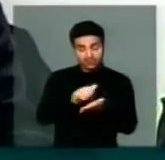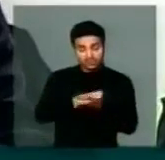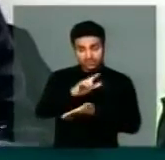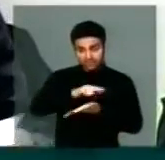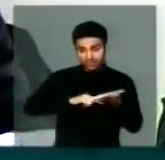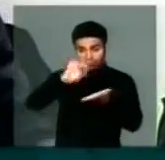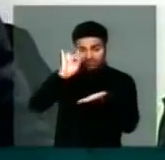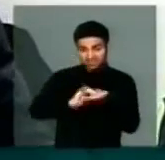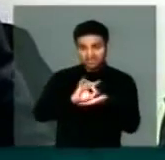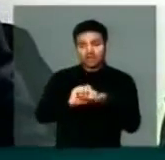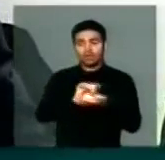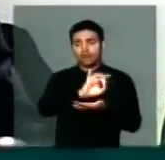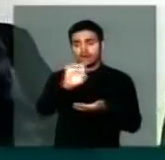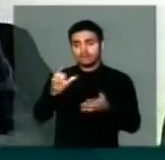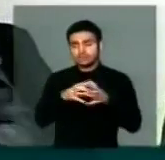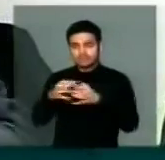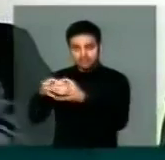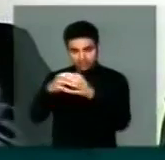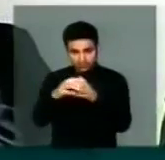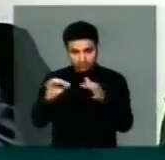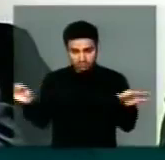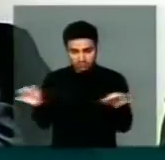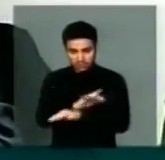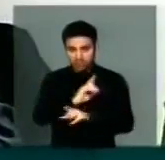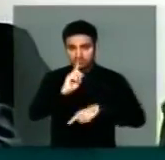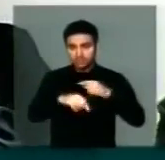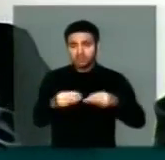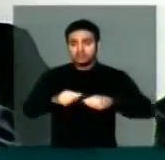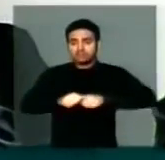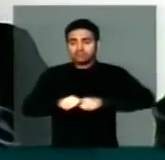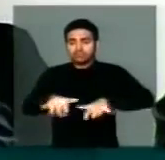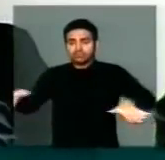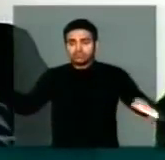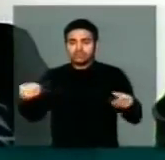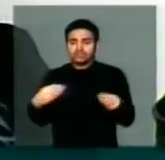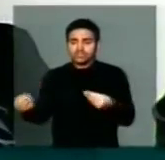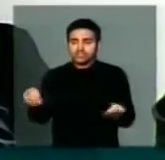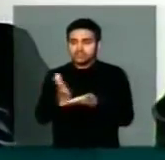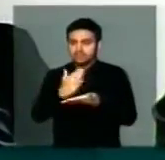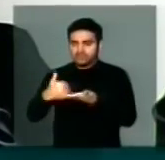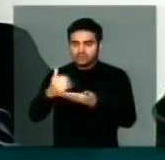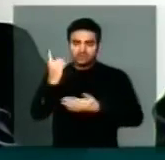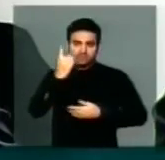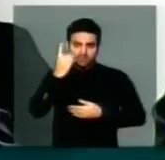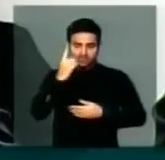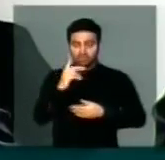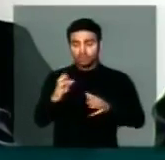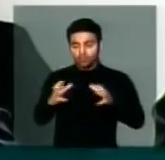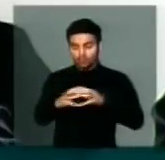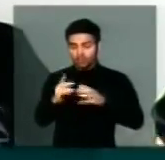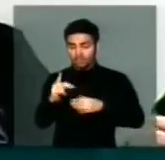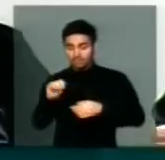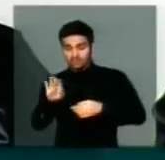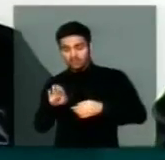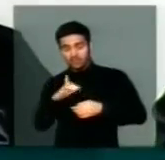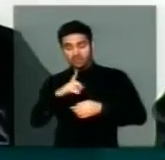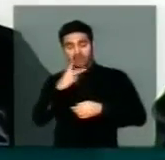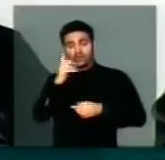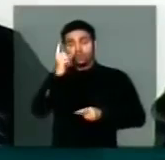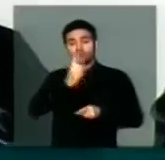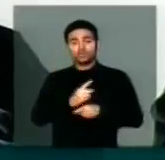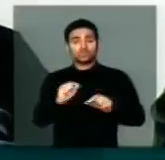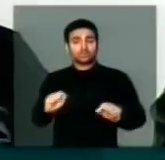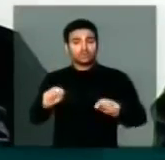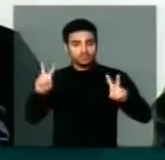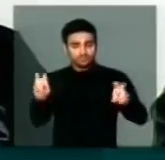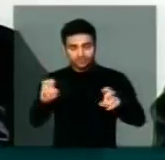oficialmente aos diretórios dos partidos, que depois repassavam aos parlamentares. Quanto ao Comitê Financeiro do PMDB, constataram-se as seguintes